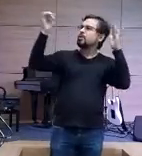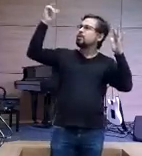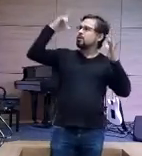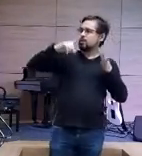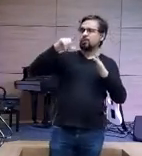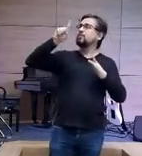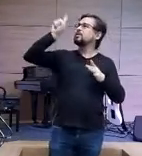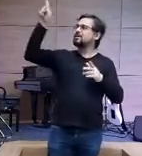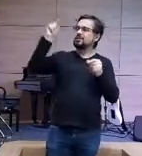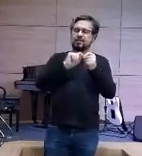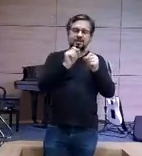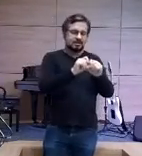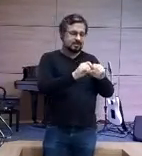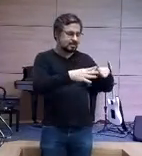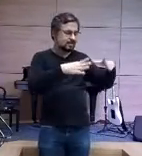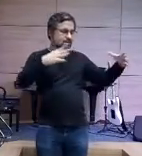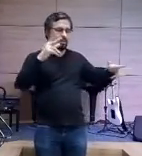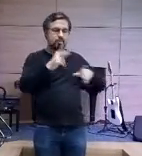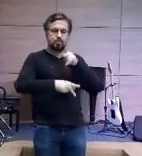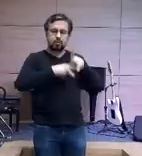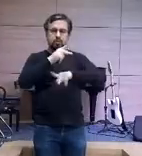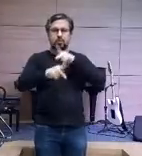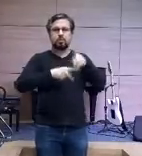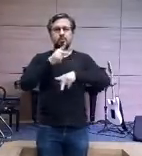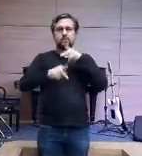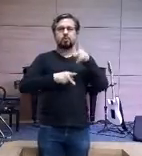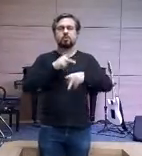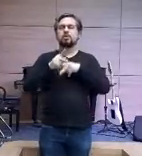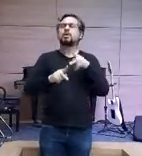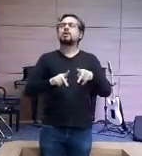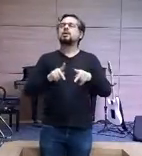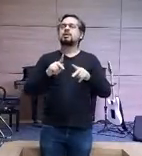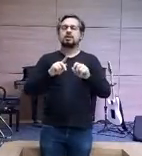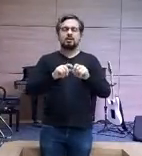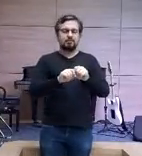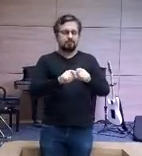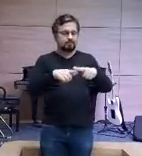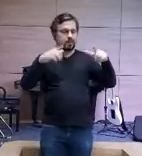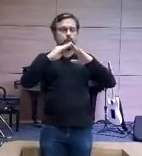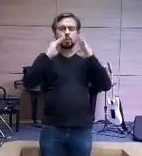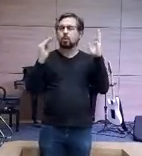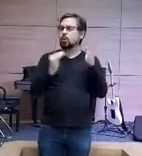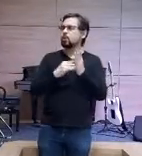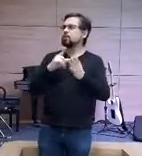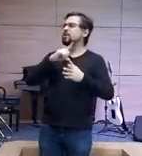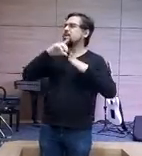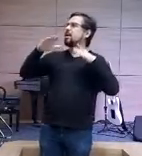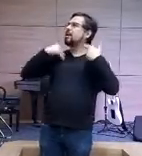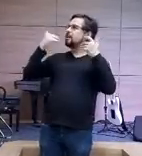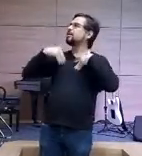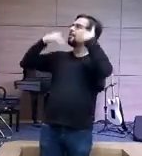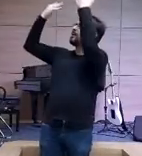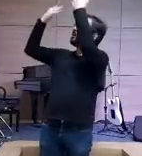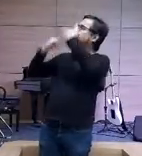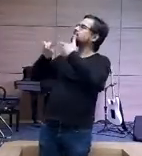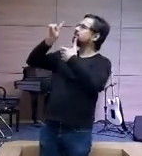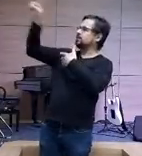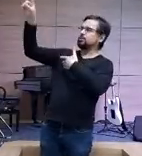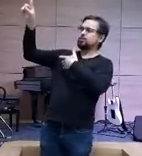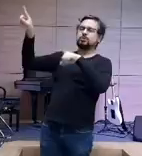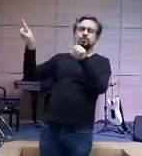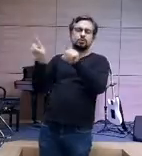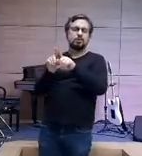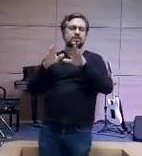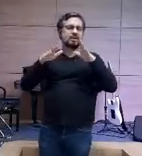multiply Karts este povo e alegria e aumentaste todos se alegravam perante ti como